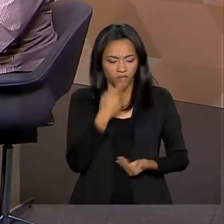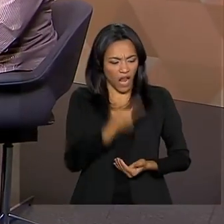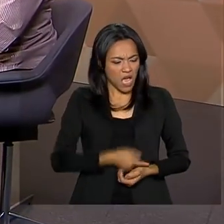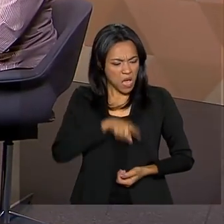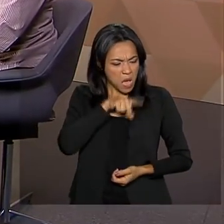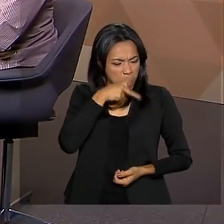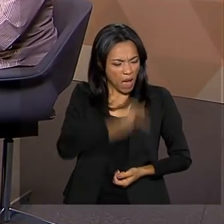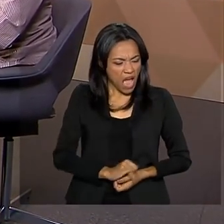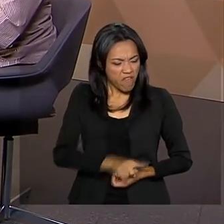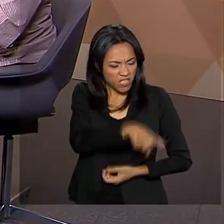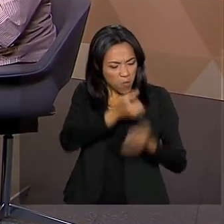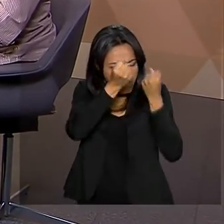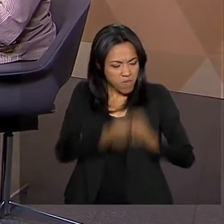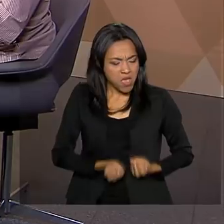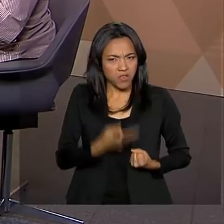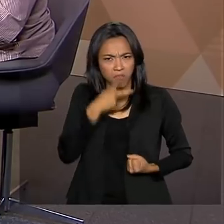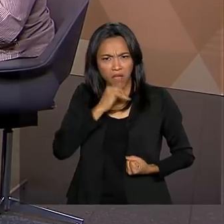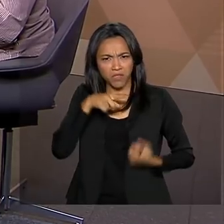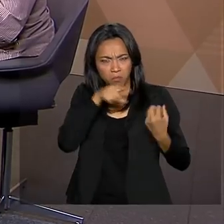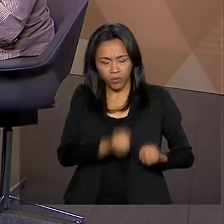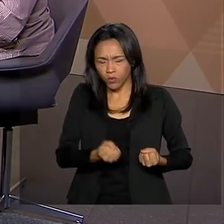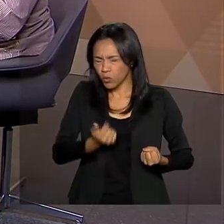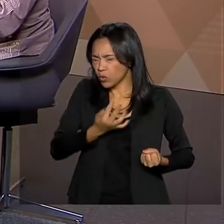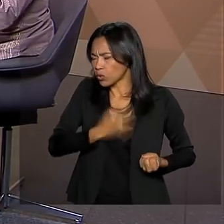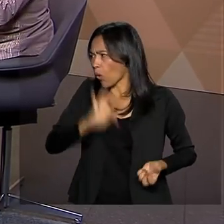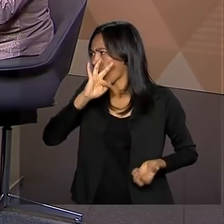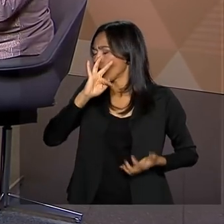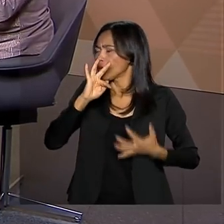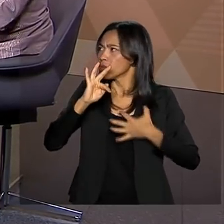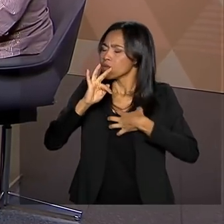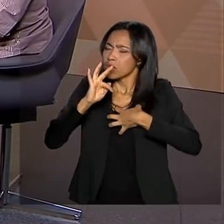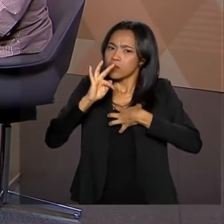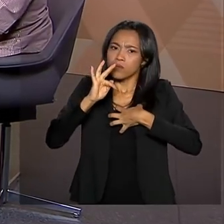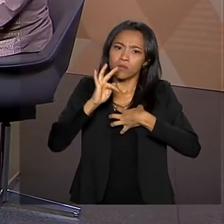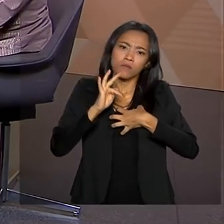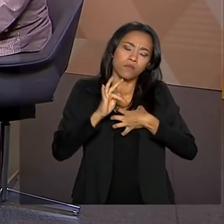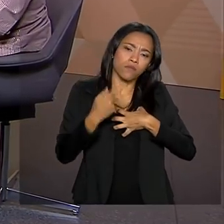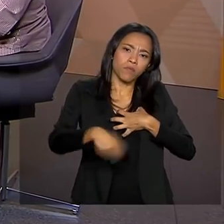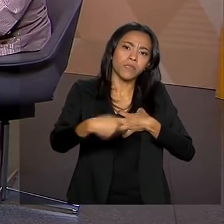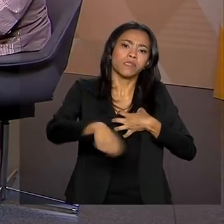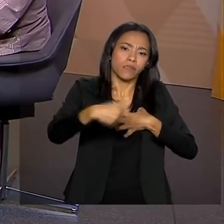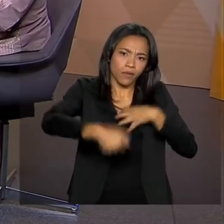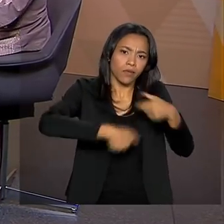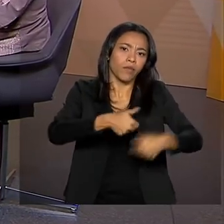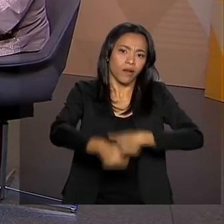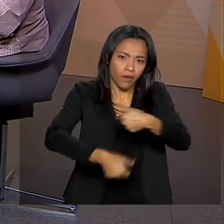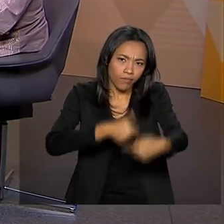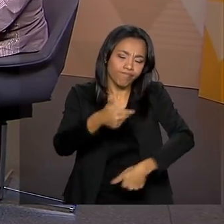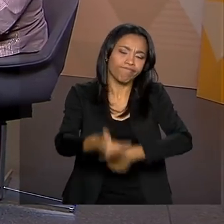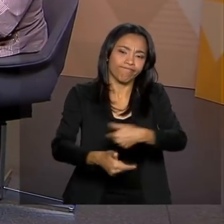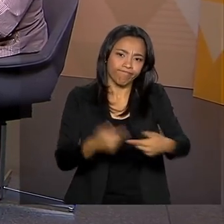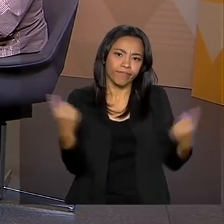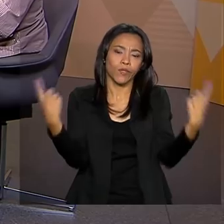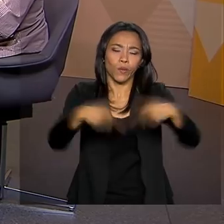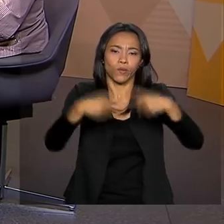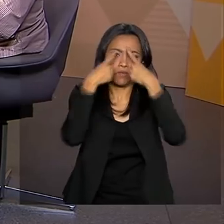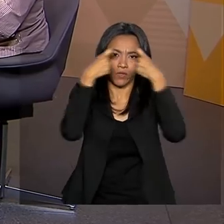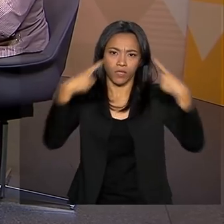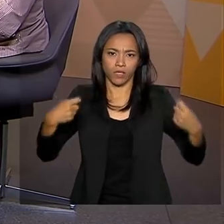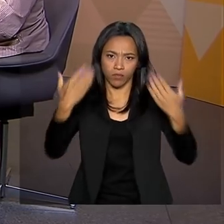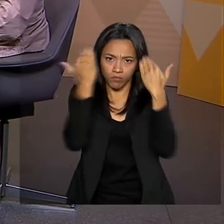dia para o pai, você é um peso, você é um peso. Isso dói muito. Nós vamos precisar trabalhar o combate à violência